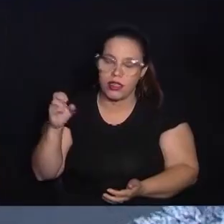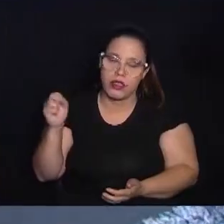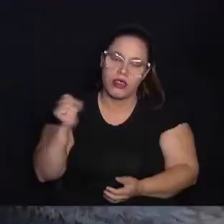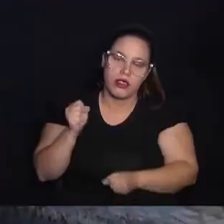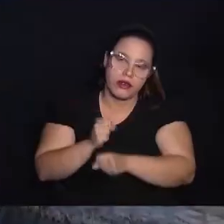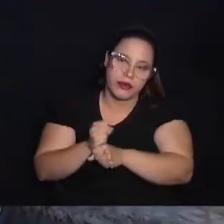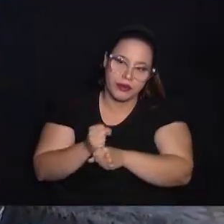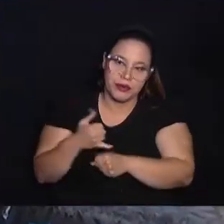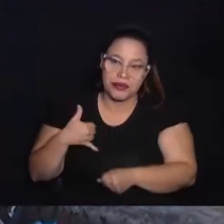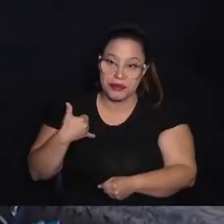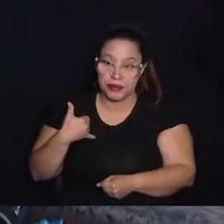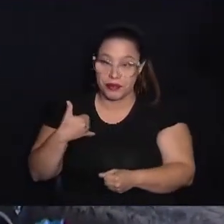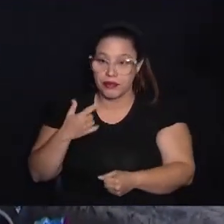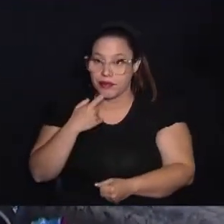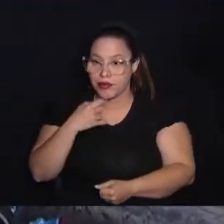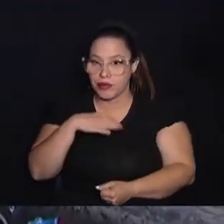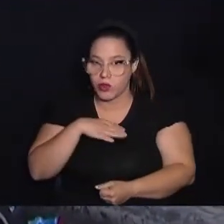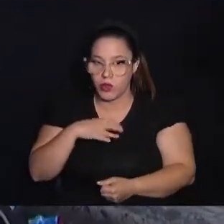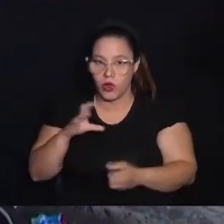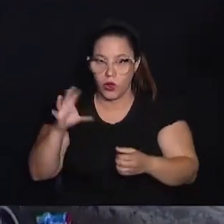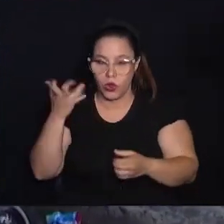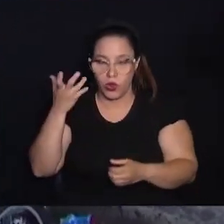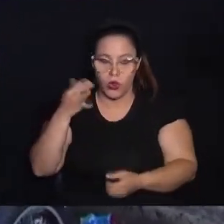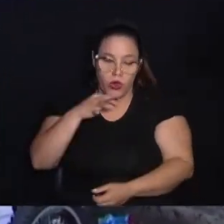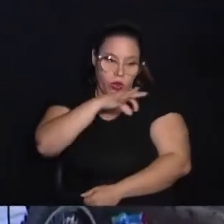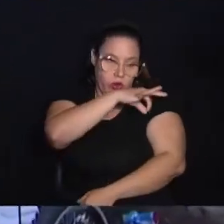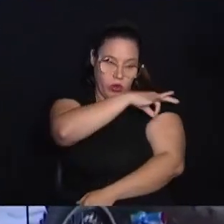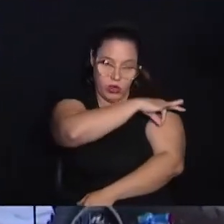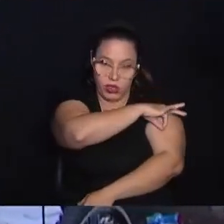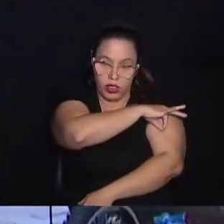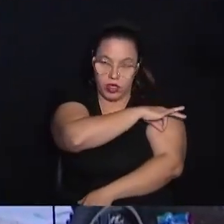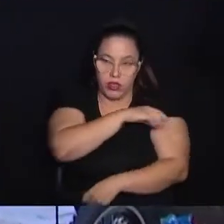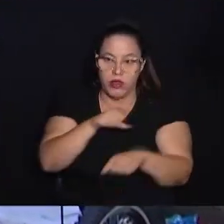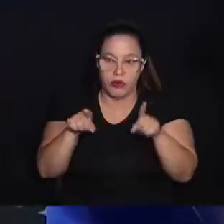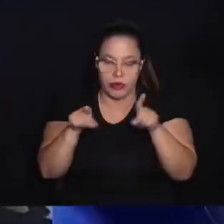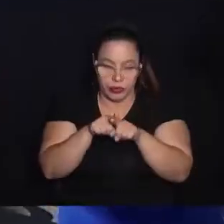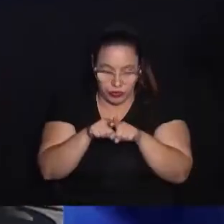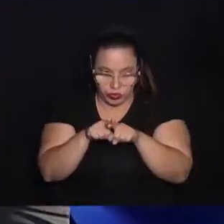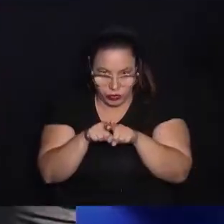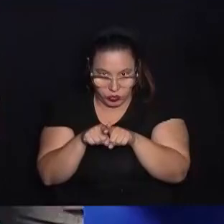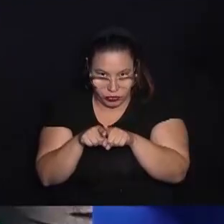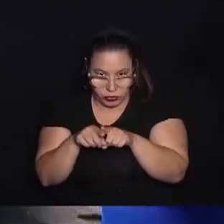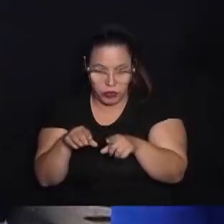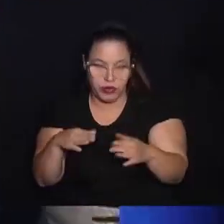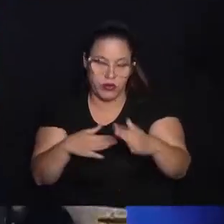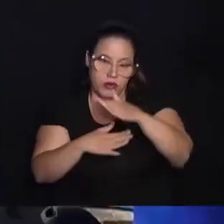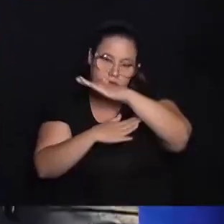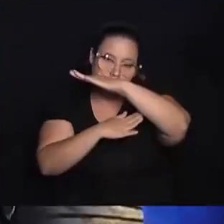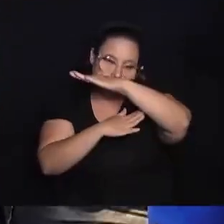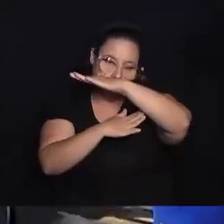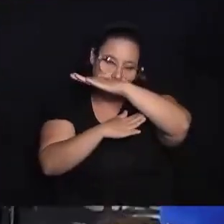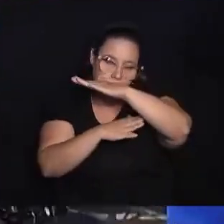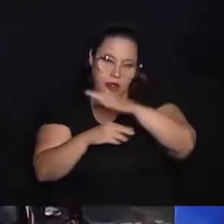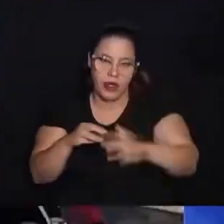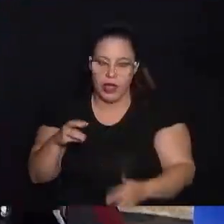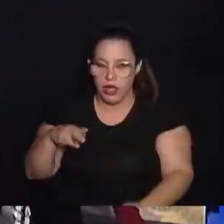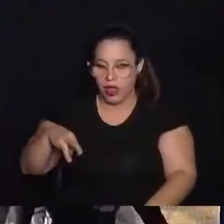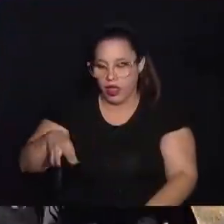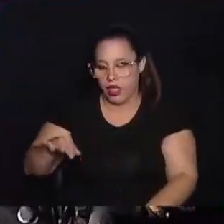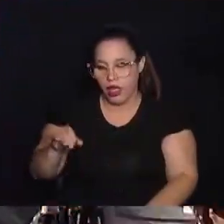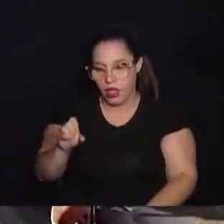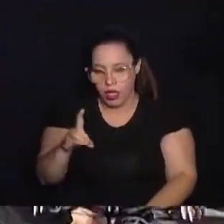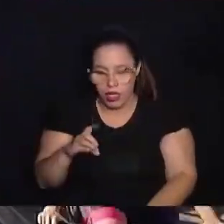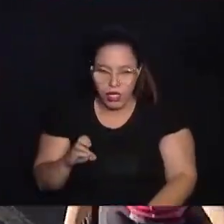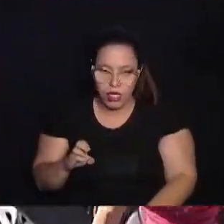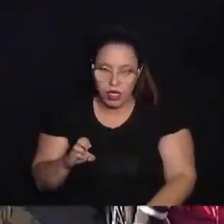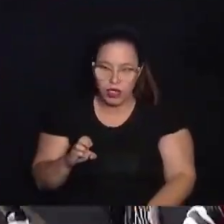Campinas o evento promovido pela prefeitura e a Câmara Municipal teve o apoio operacional da indec a empresa